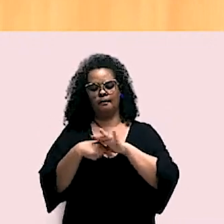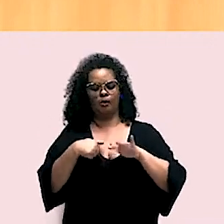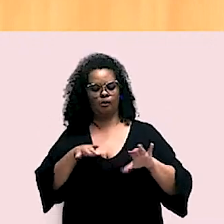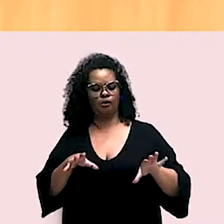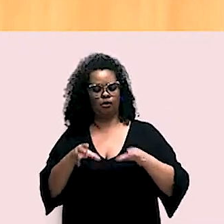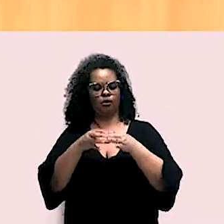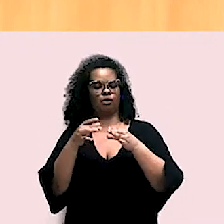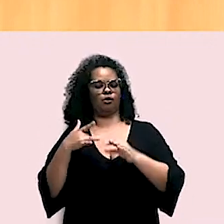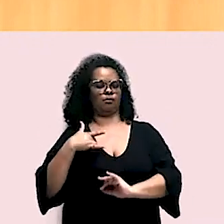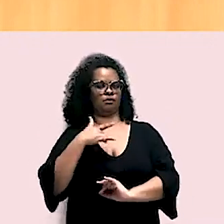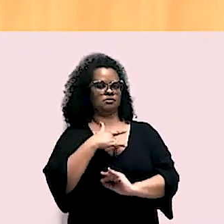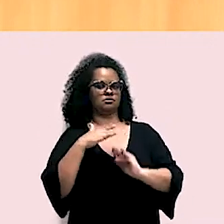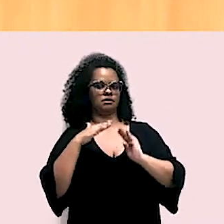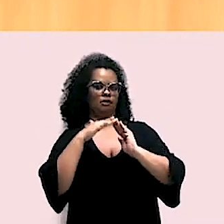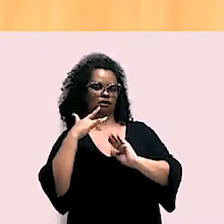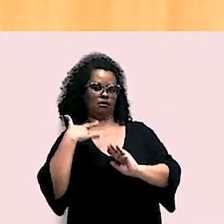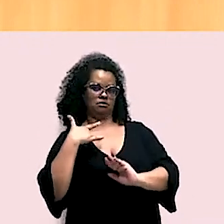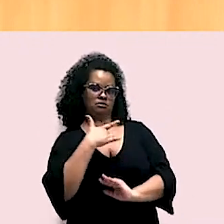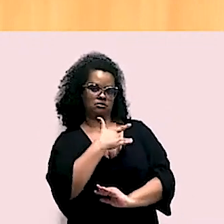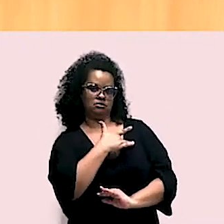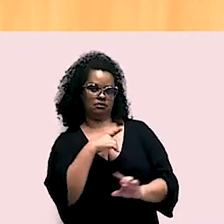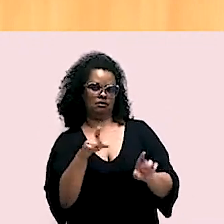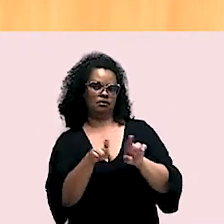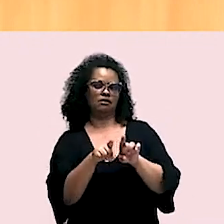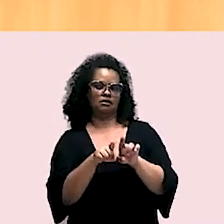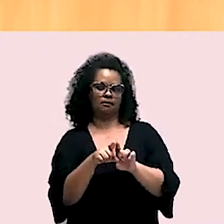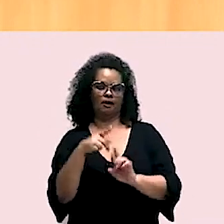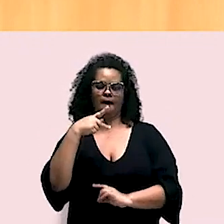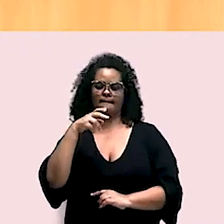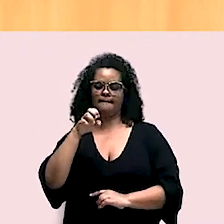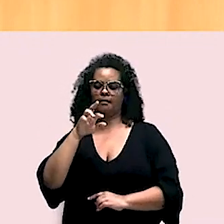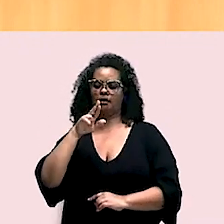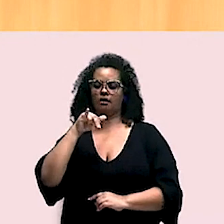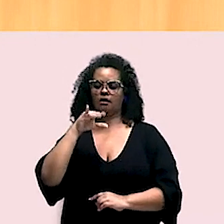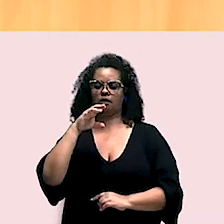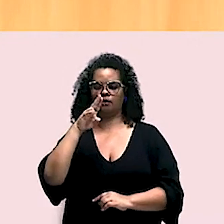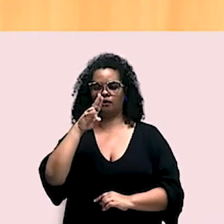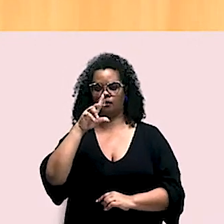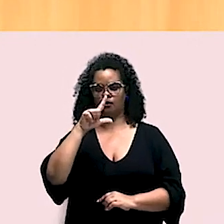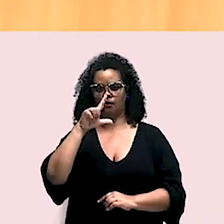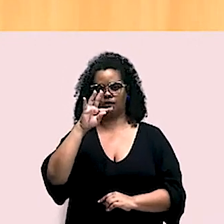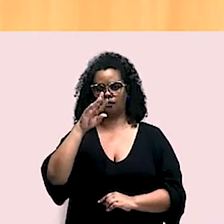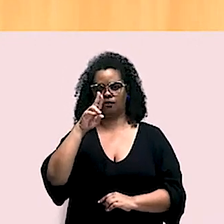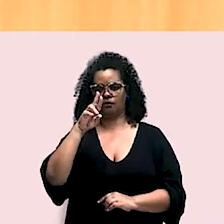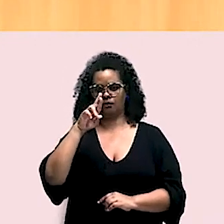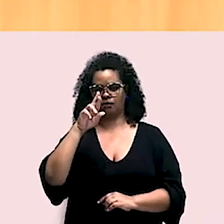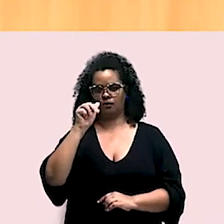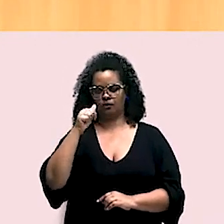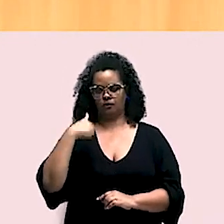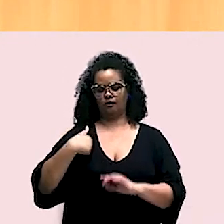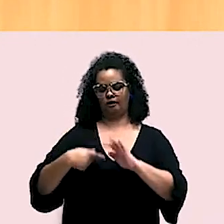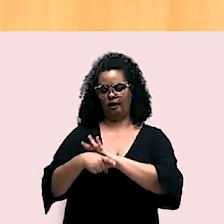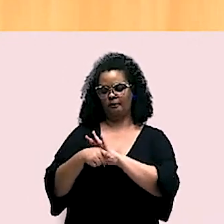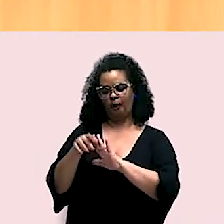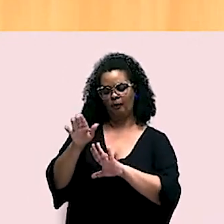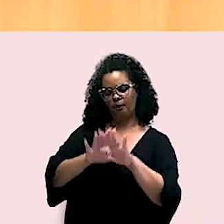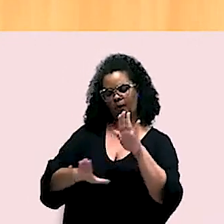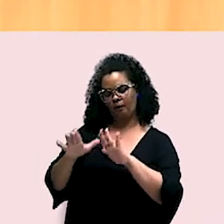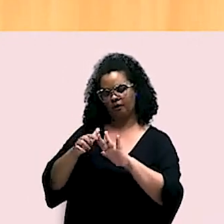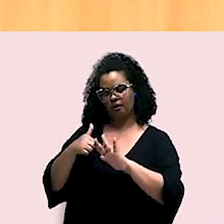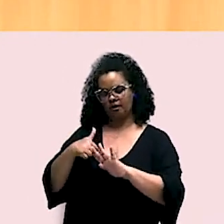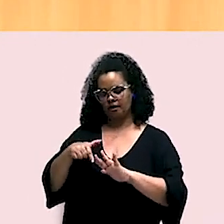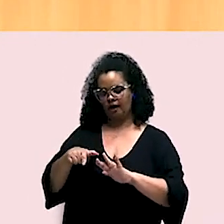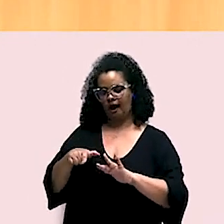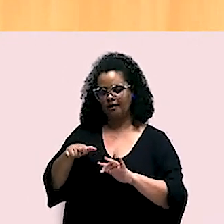e também os atendimentos de puericultura, que seria aquele acompanhamento de saúde das crianças, ok? Todas